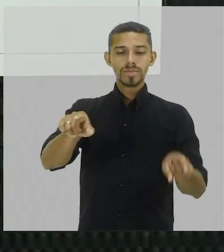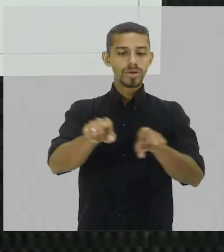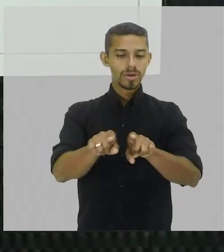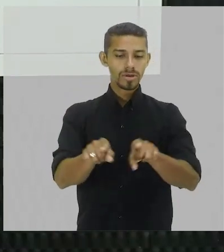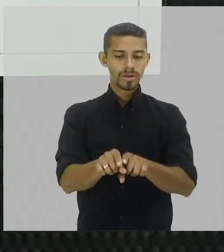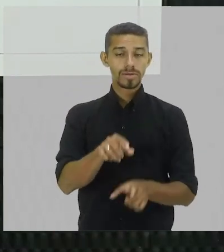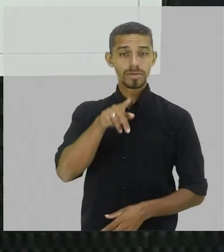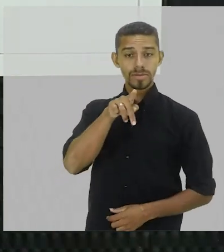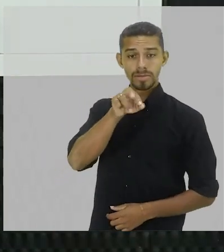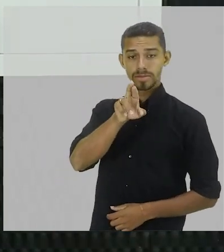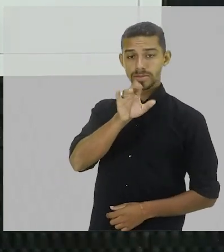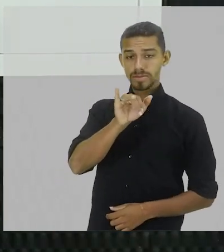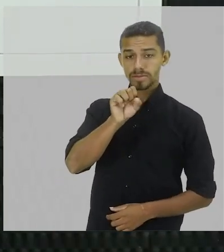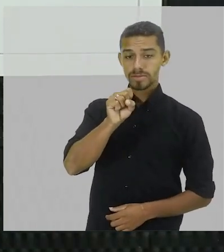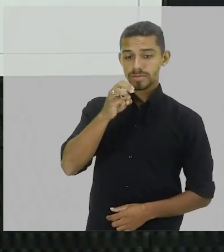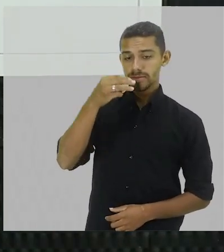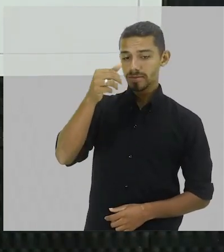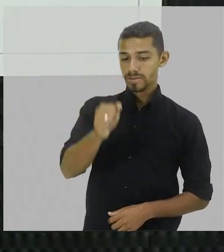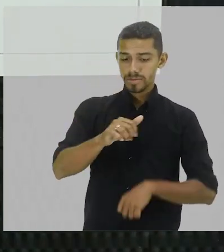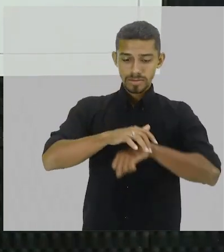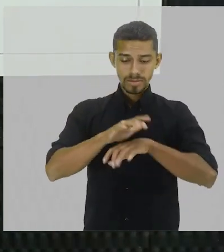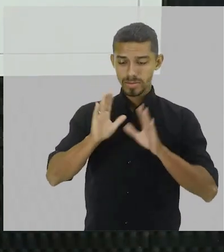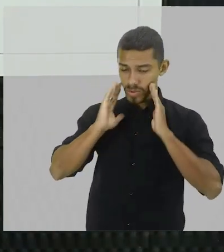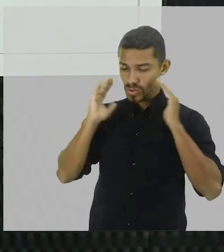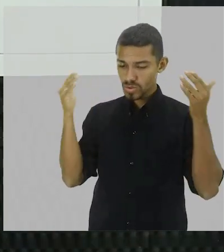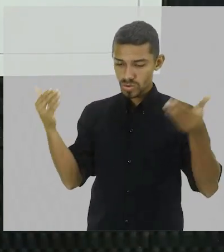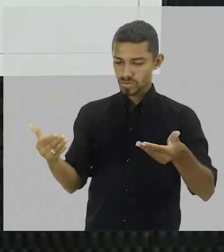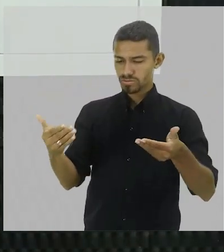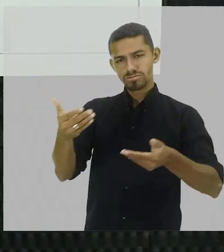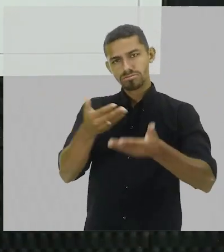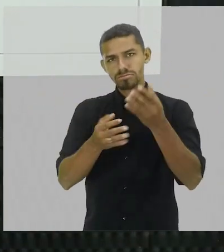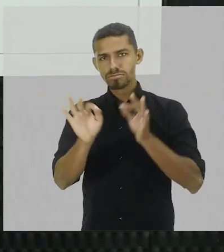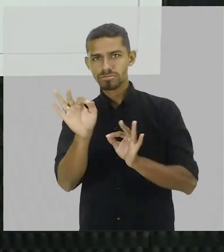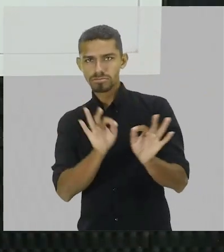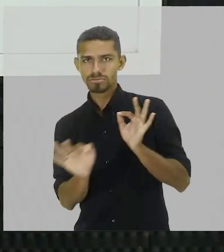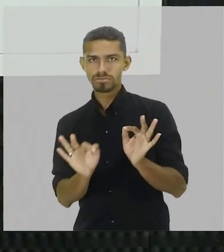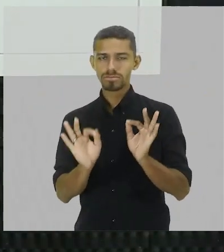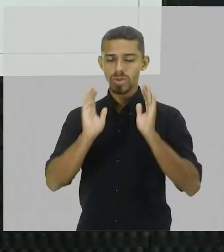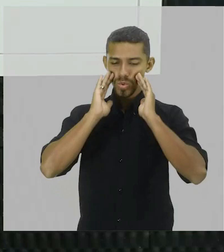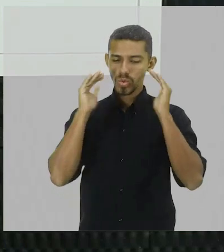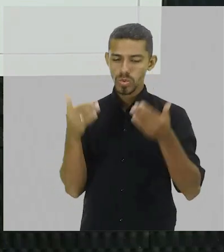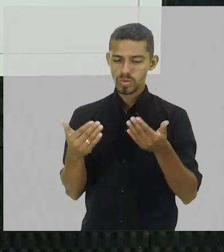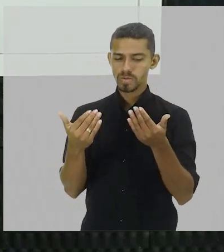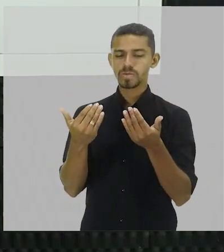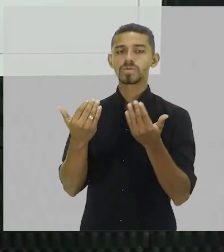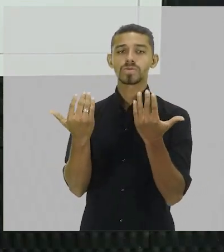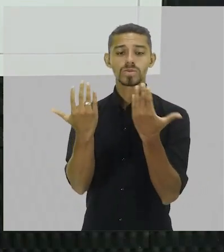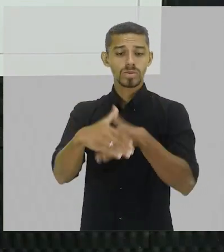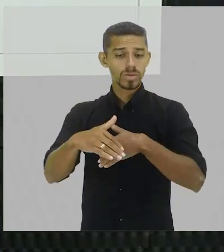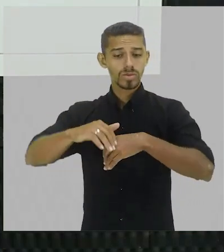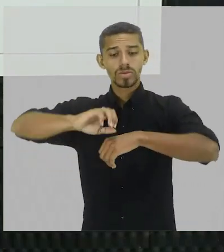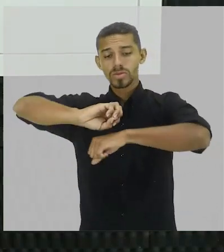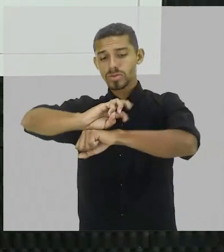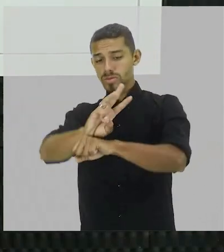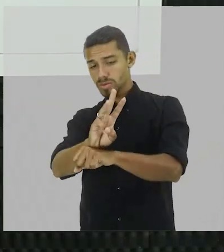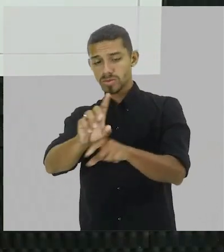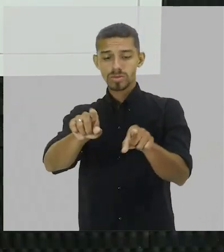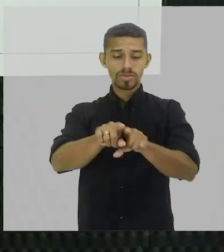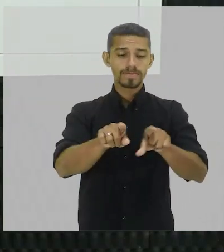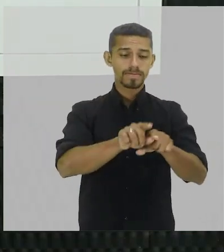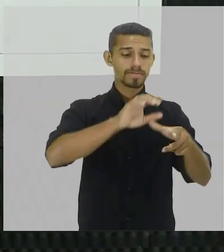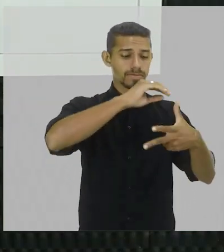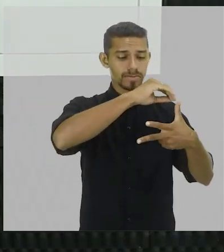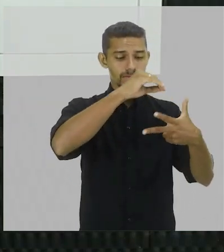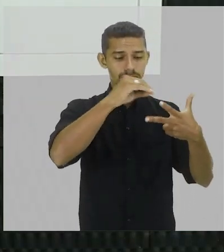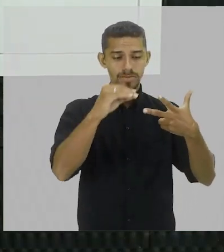traz aqui para vocês, né? Que a gente quer direcionar, né, a sua preparação para o Enem e também para o EMA, para que você não perca tempo